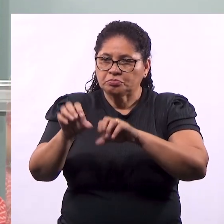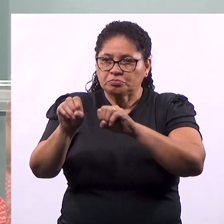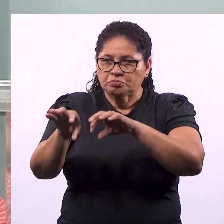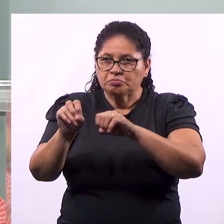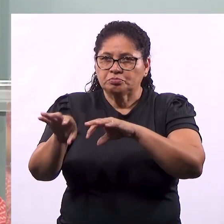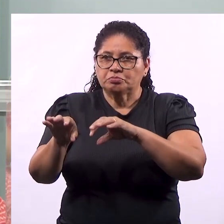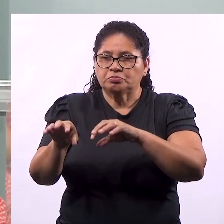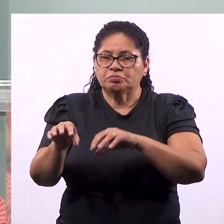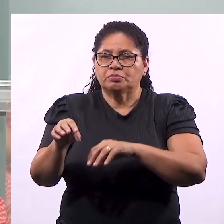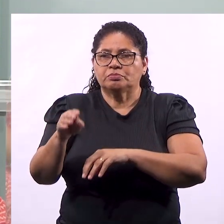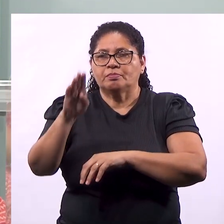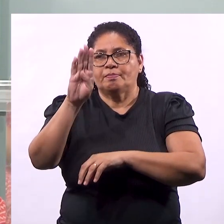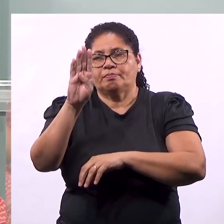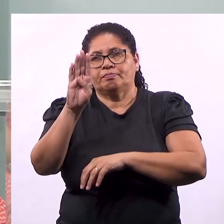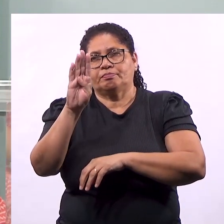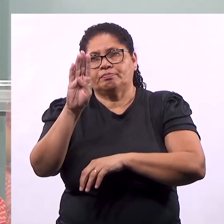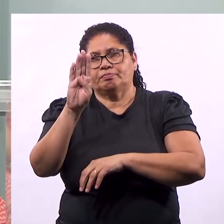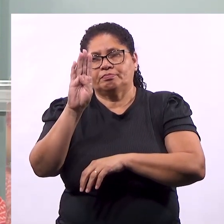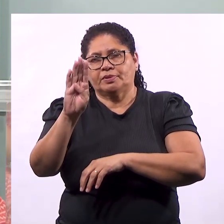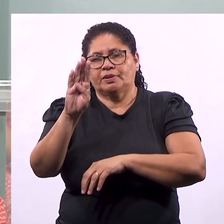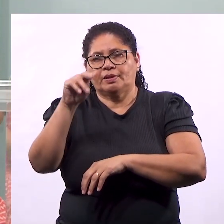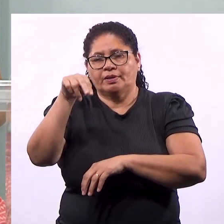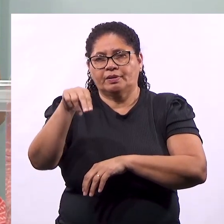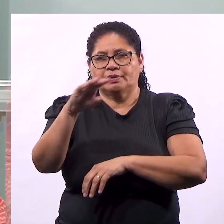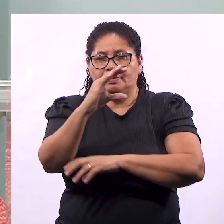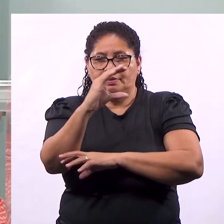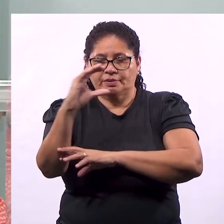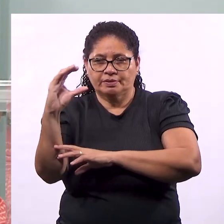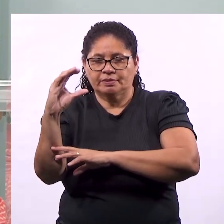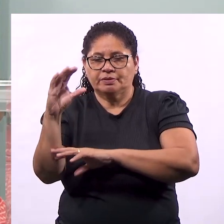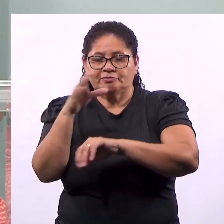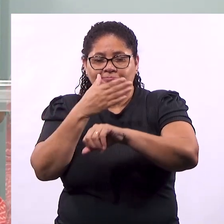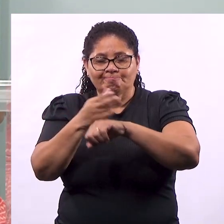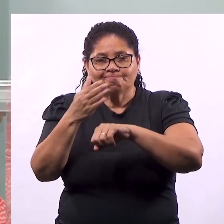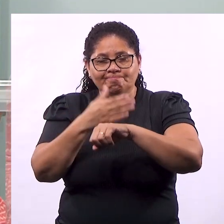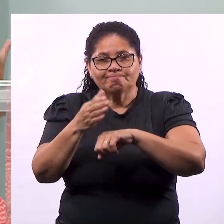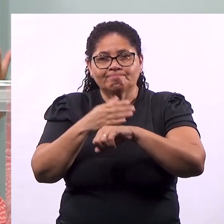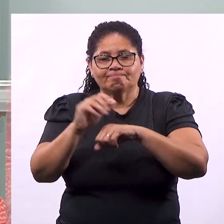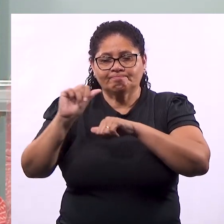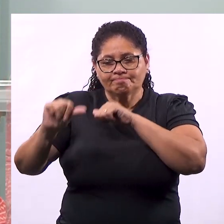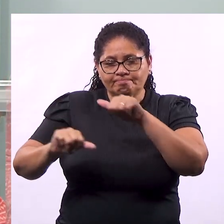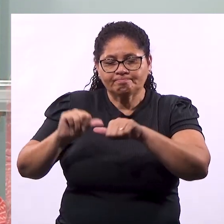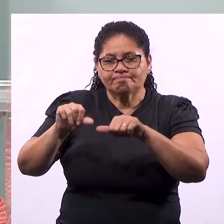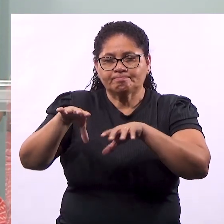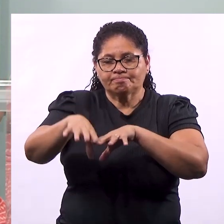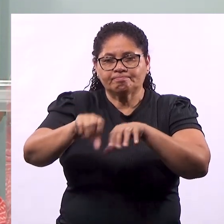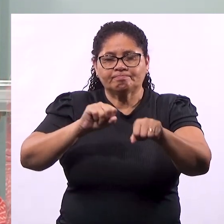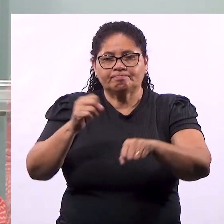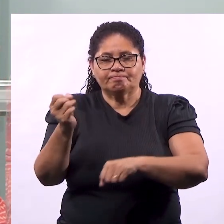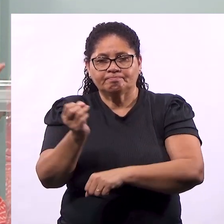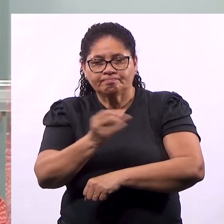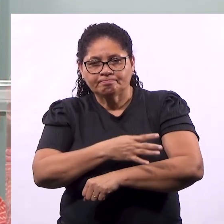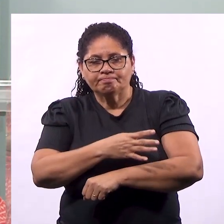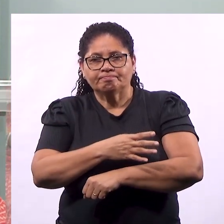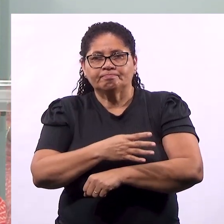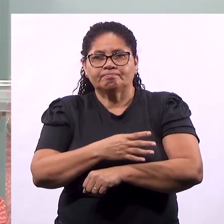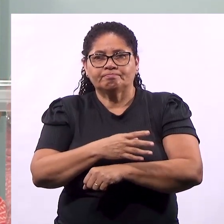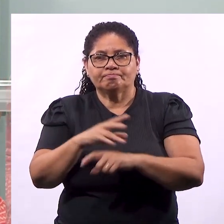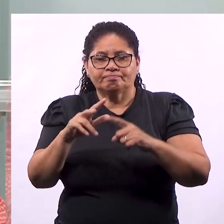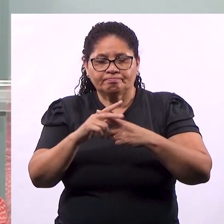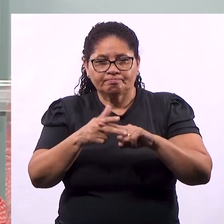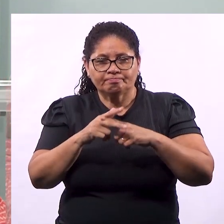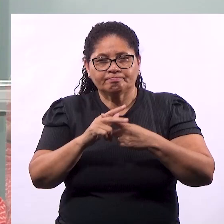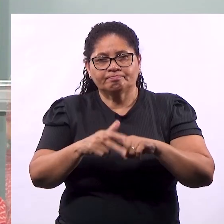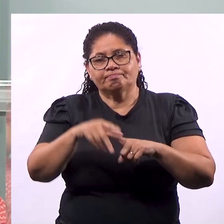da Educação baseado na bncc é práticas com essas perspectivas de avaliação formativa renovável